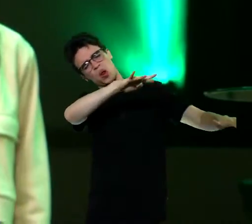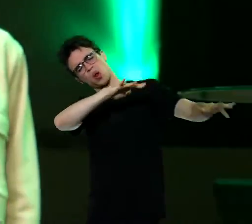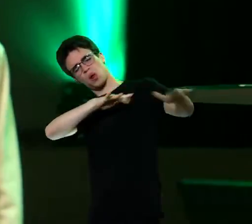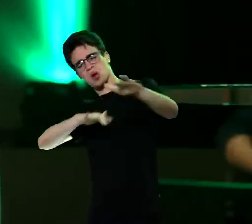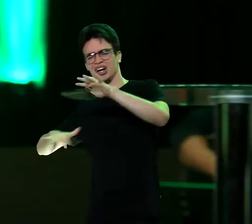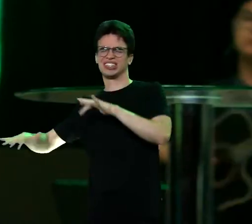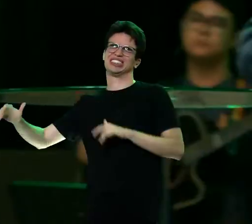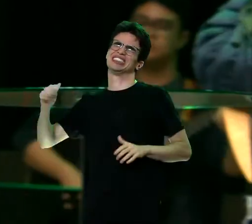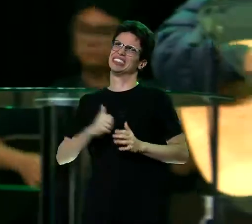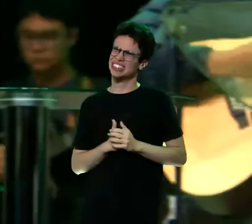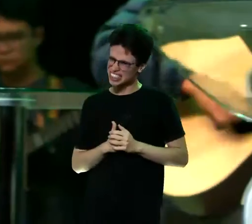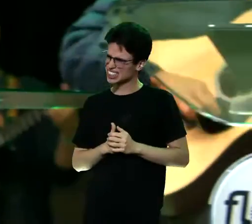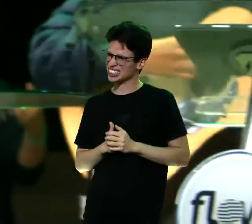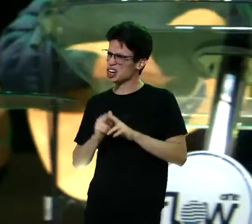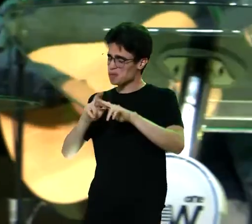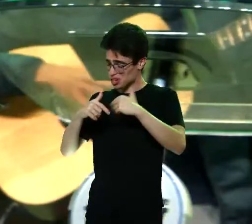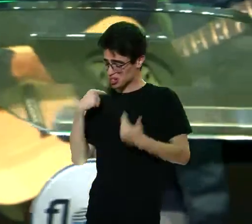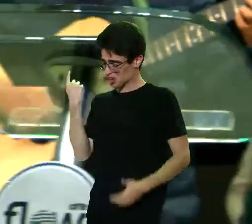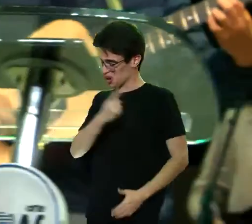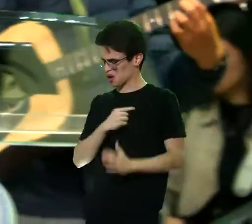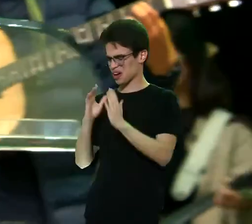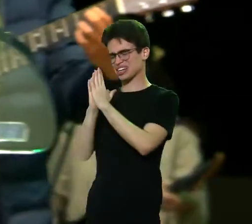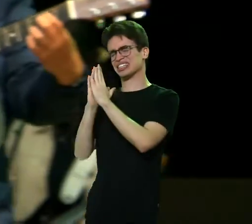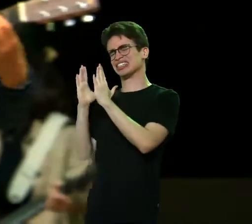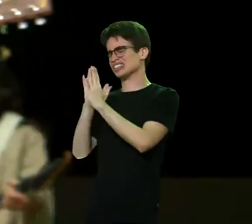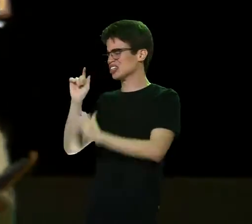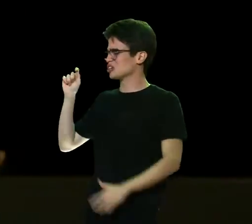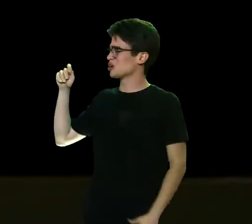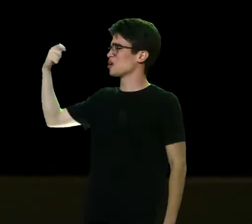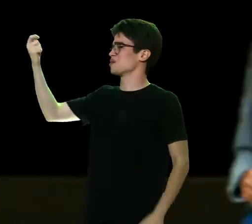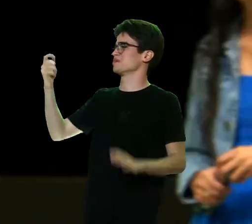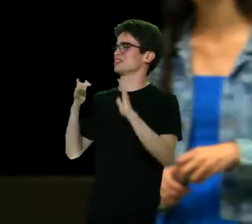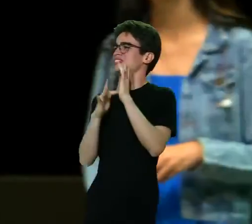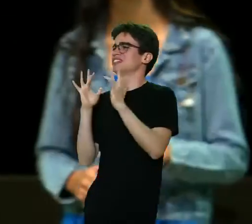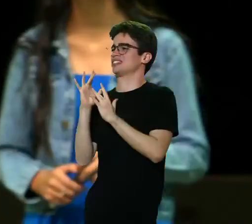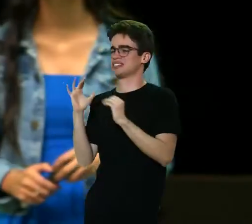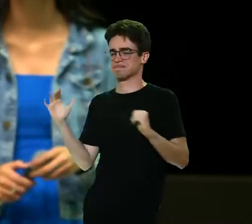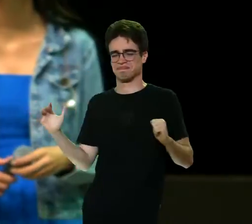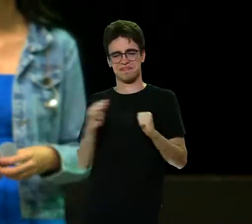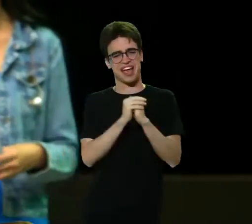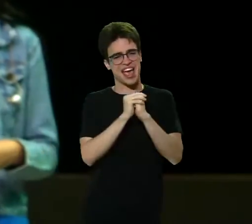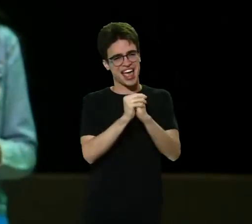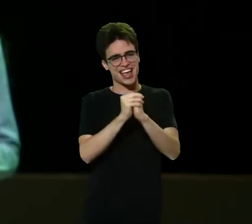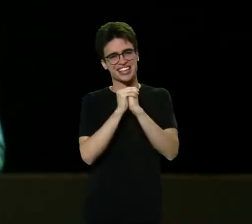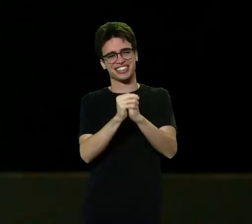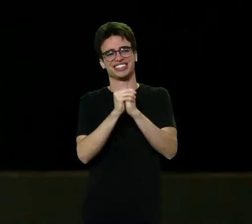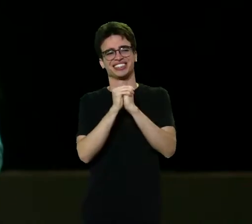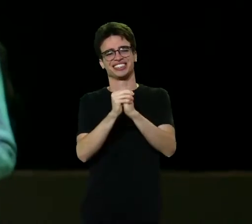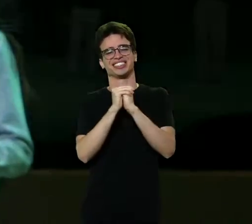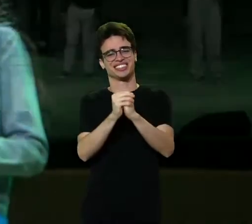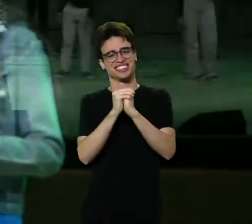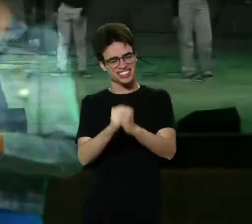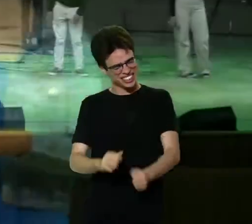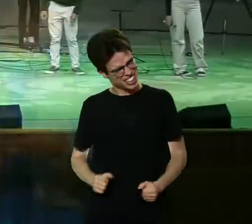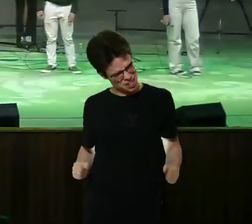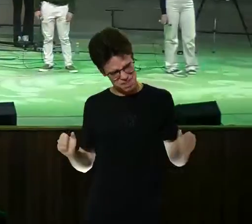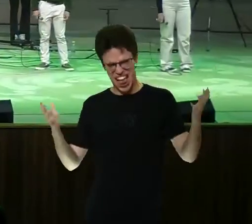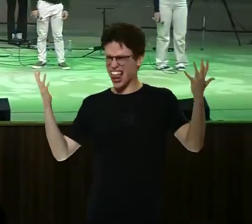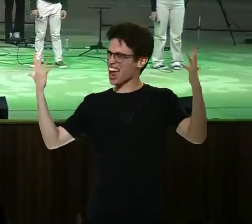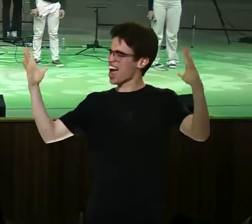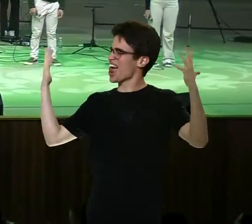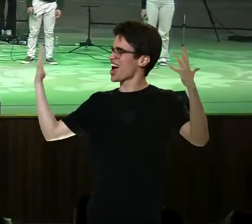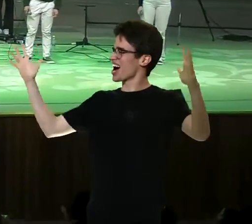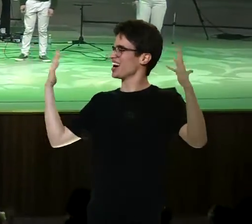É isso que nós te pedimos agora, em nome de Jesus. Amém, amém. Isso aí, pode dar uma salva de palmas para